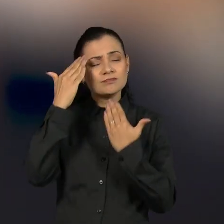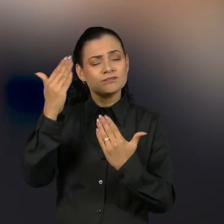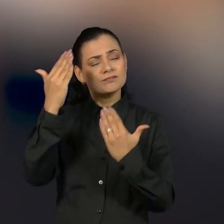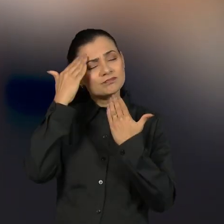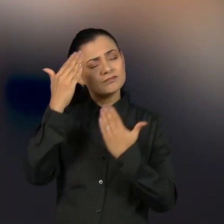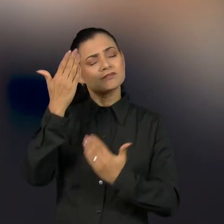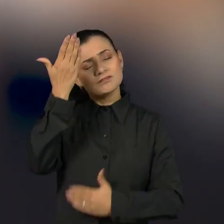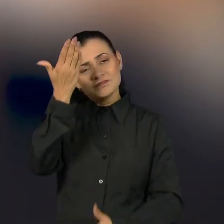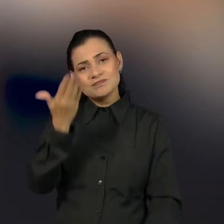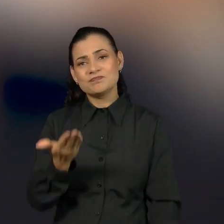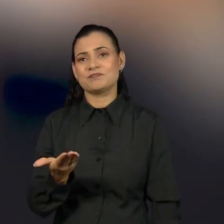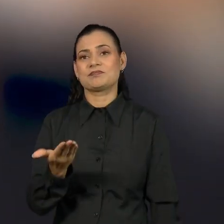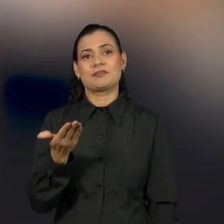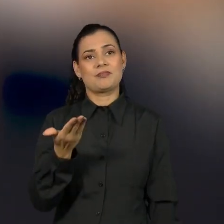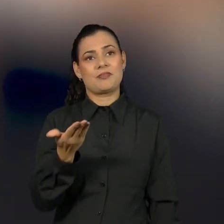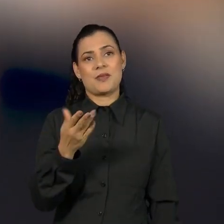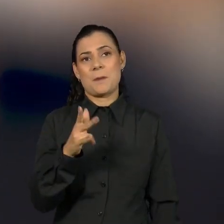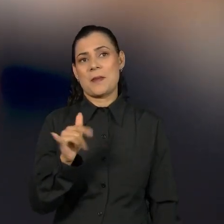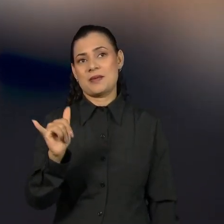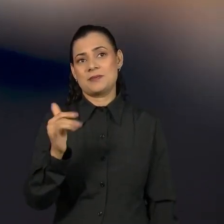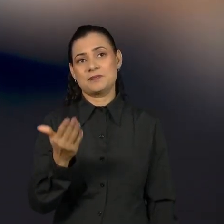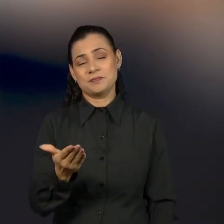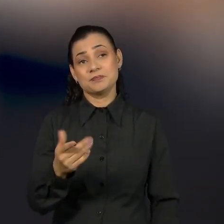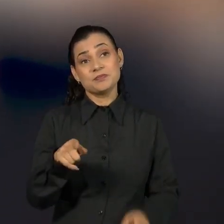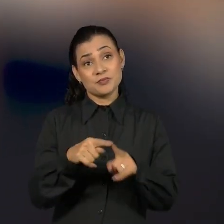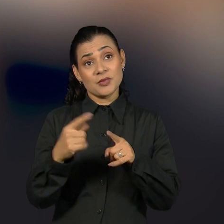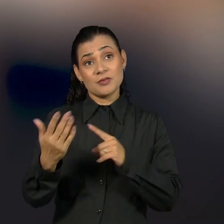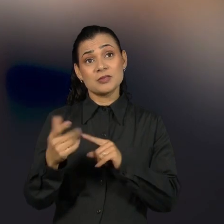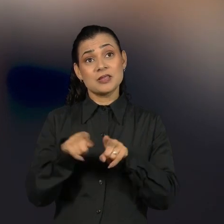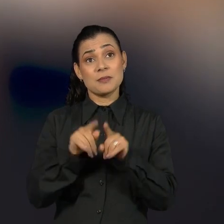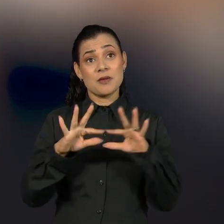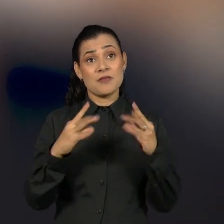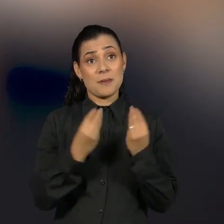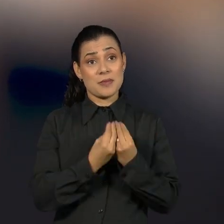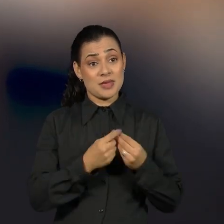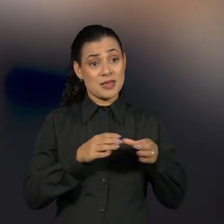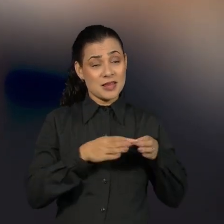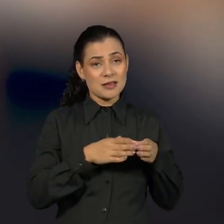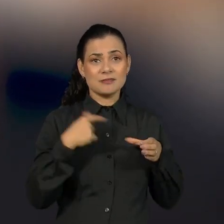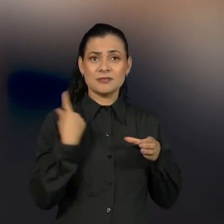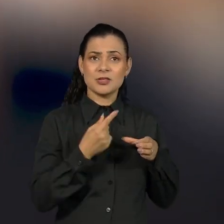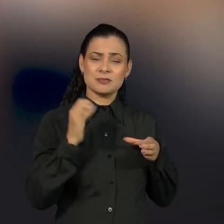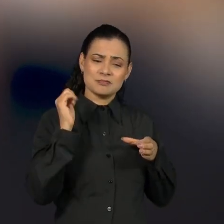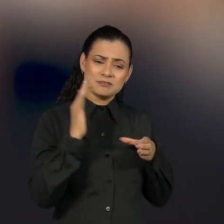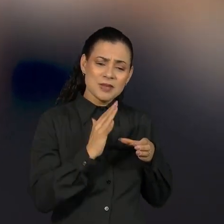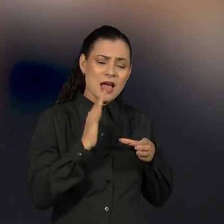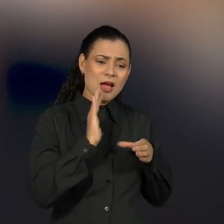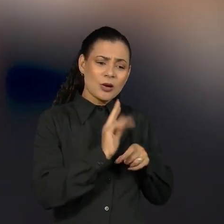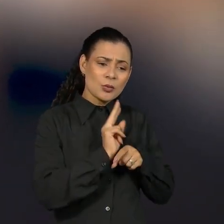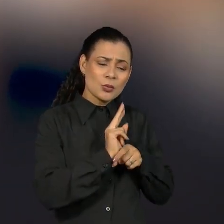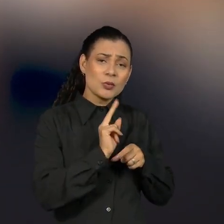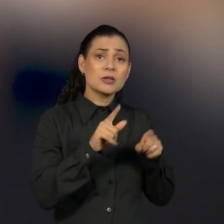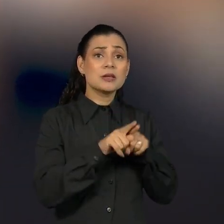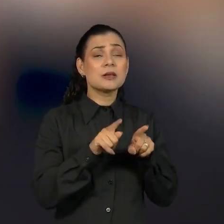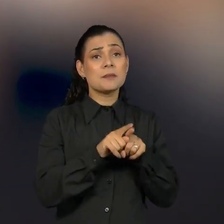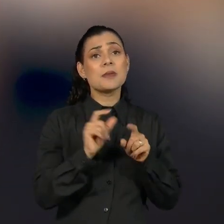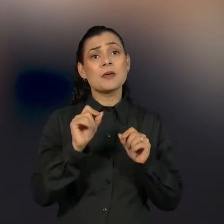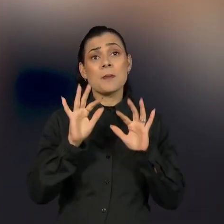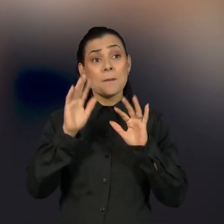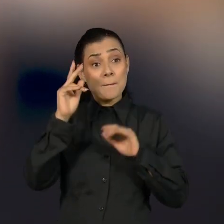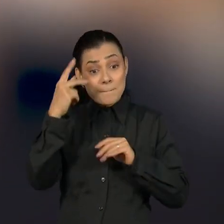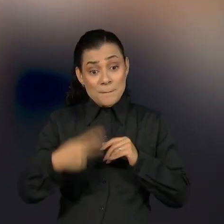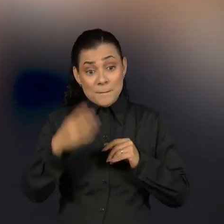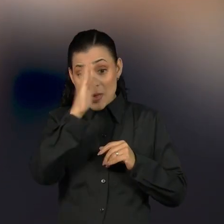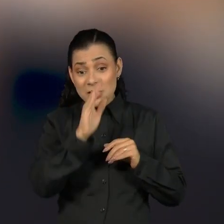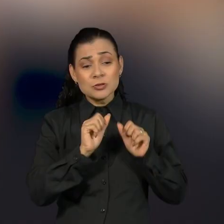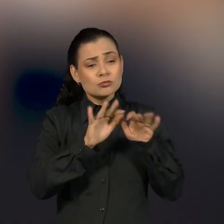pela pessoa maravilhosa que você é, pelo que você fez pela nossa família, pelo que você faz pelo Brasil. Mãe, você também é para mim uma